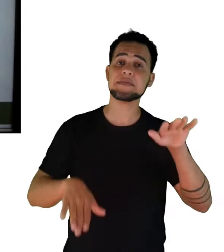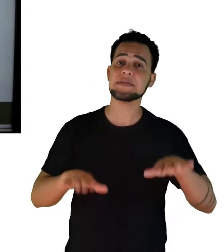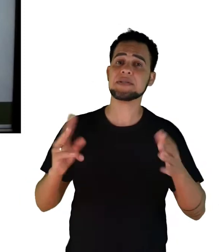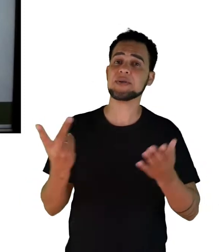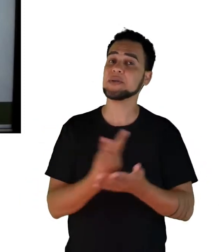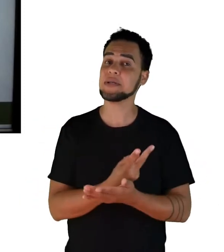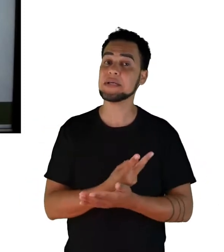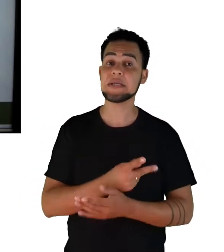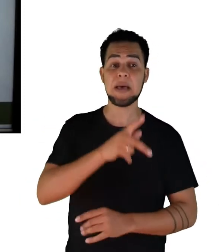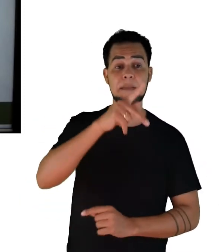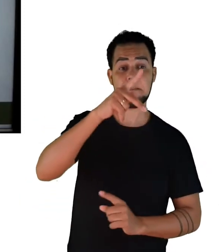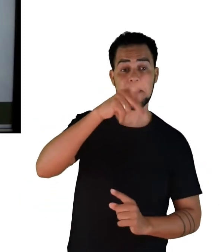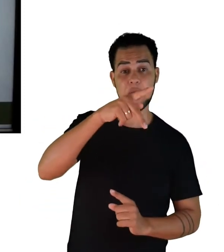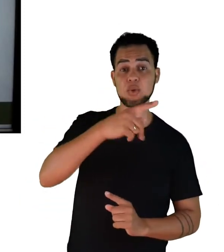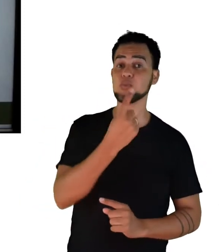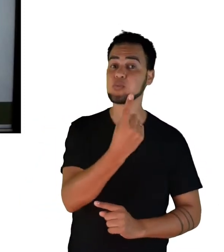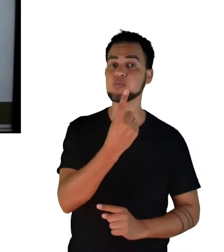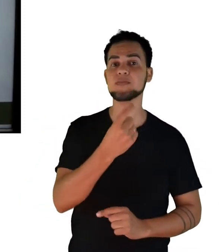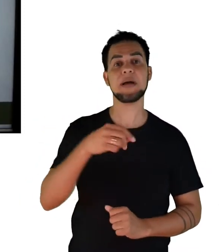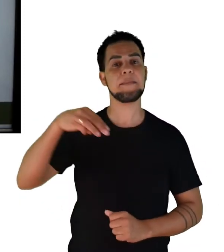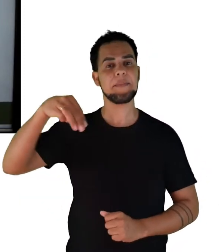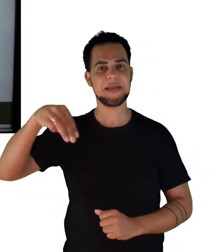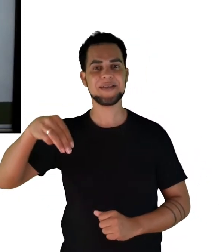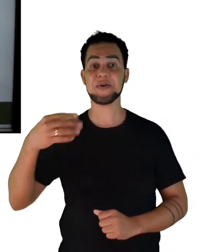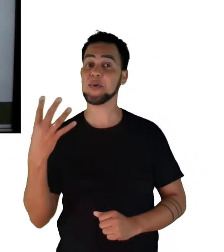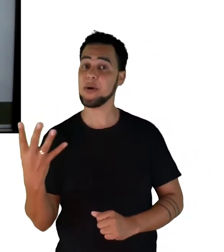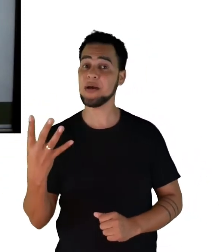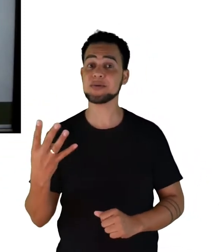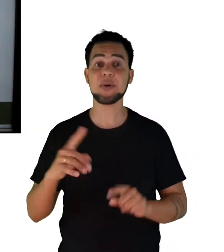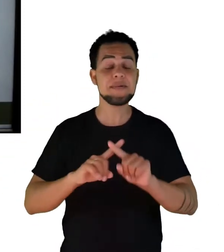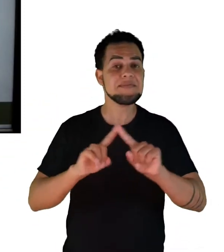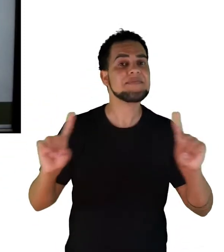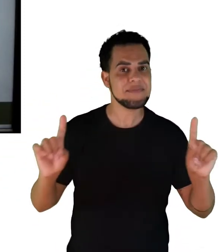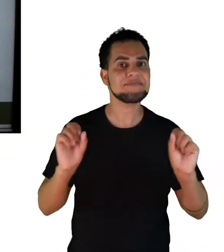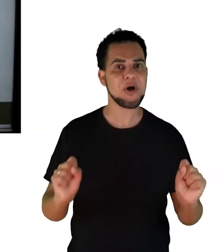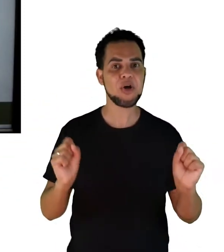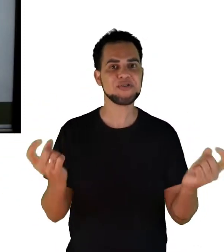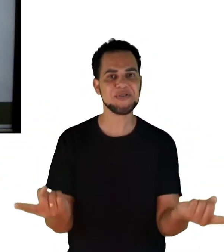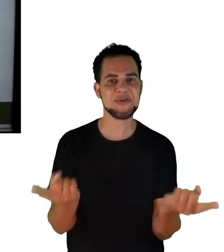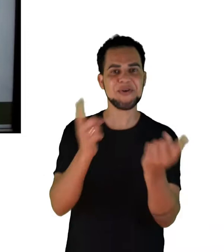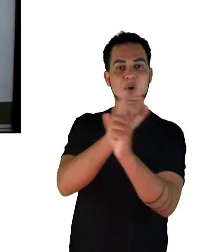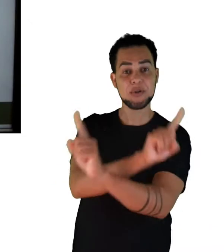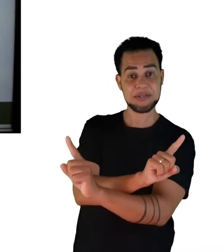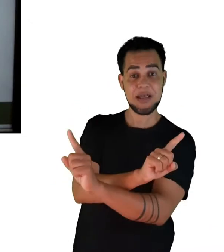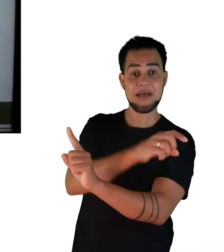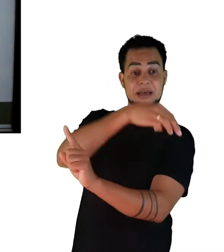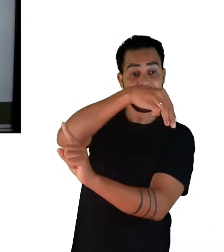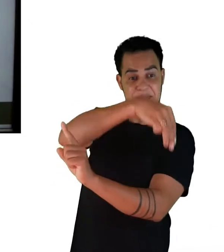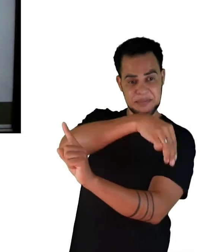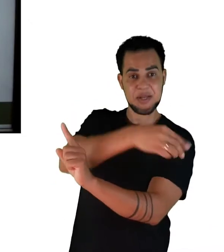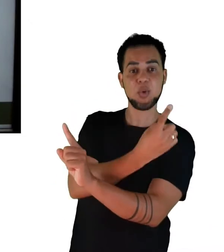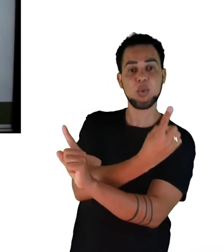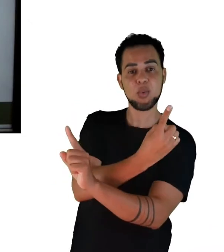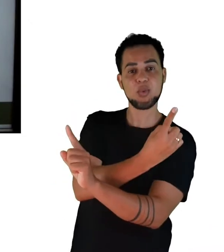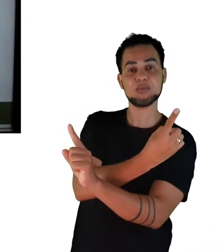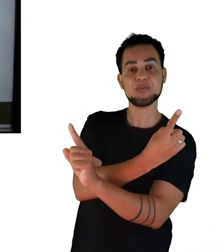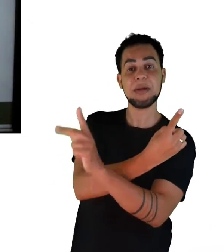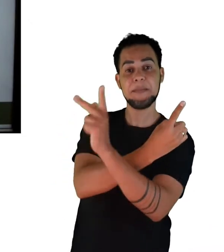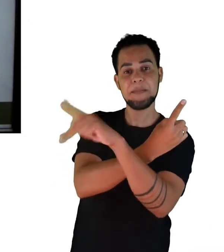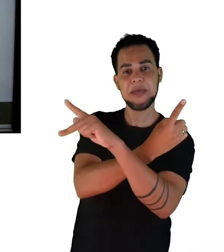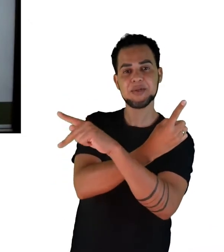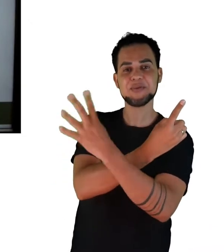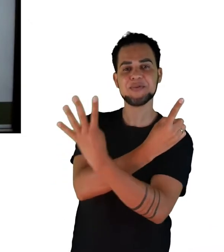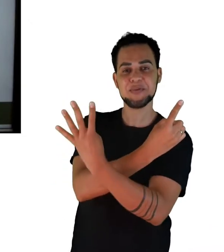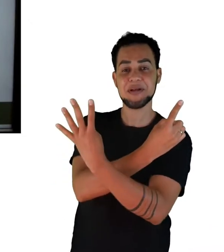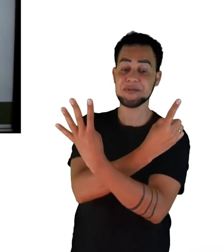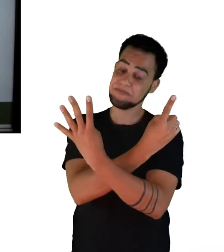na posição 1 e Marineide na posição 4. Mas pode ser o contrário também. Marineide ficando na posição 1 e Pedro na